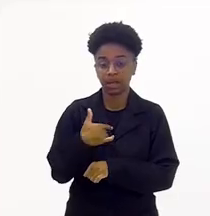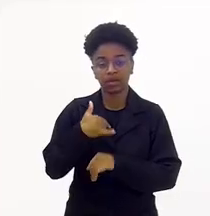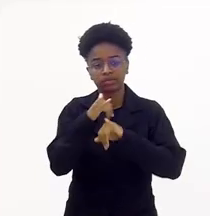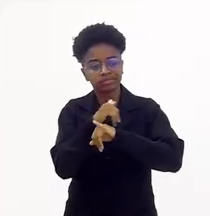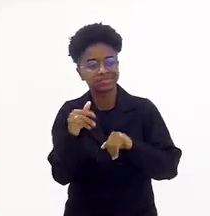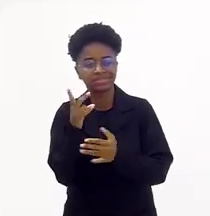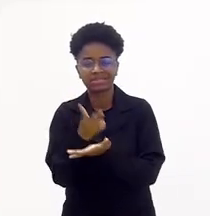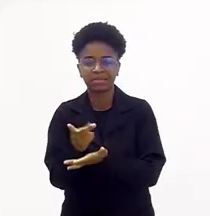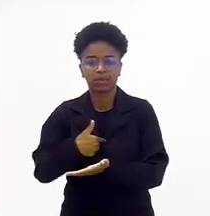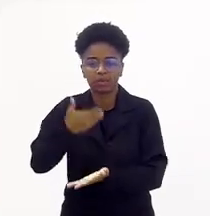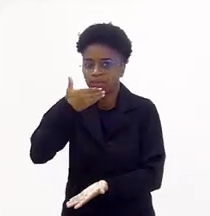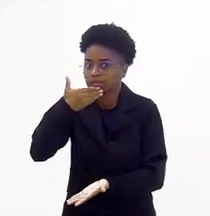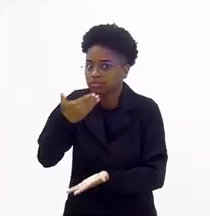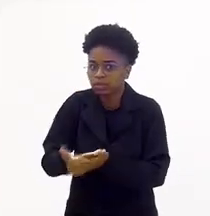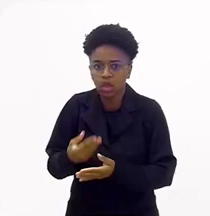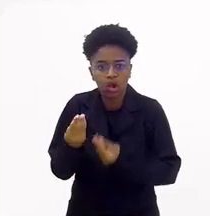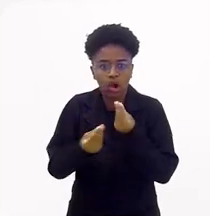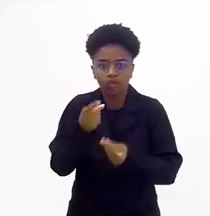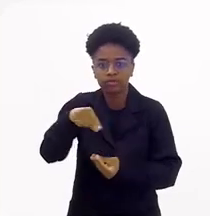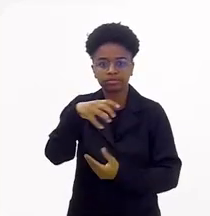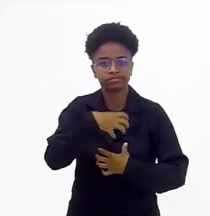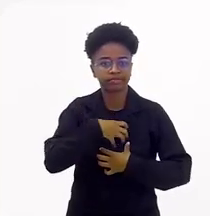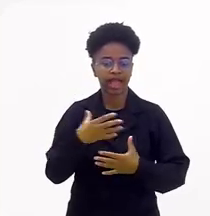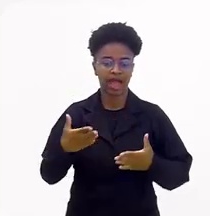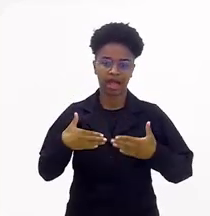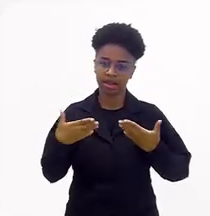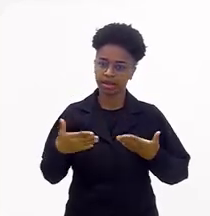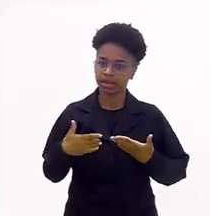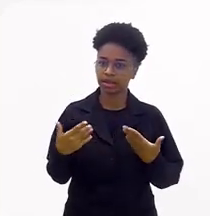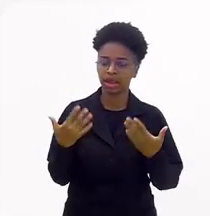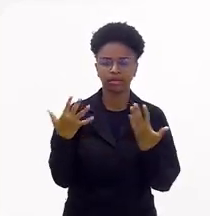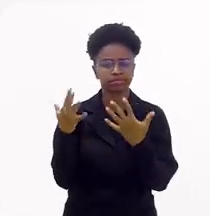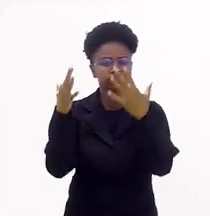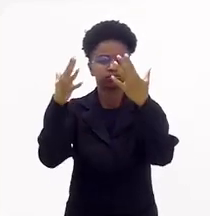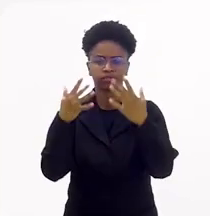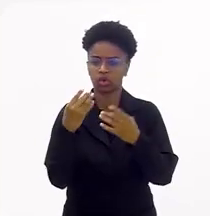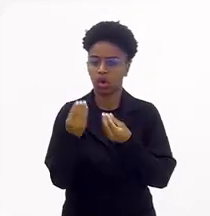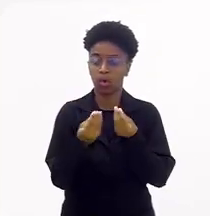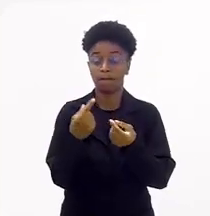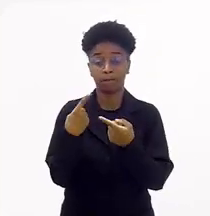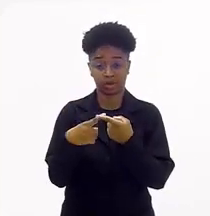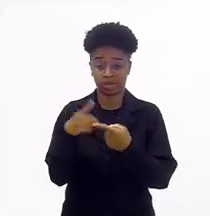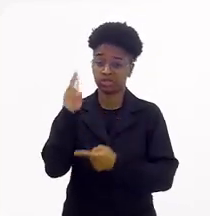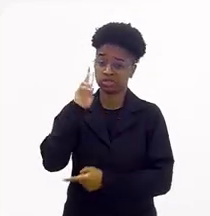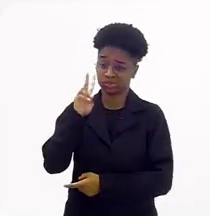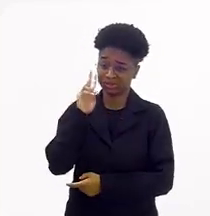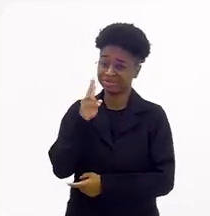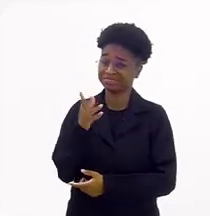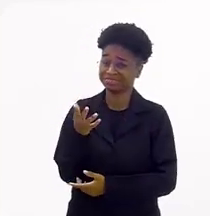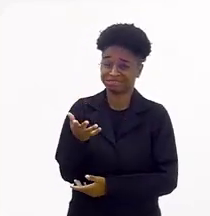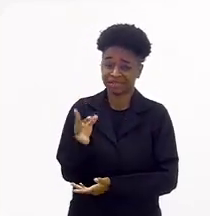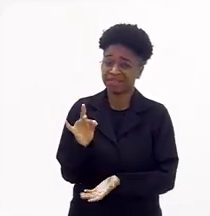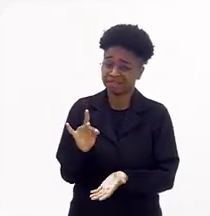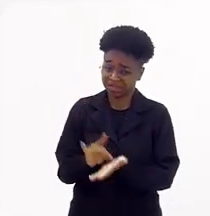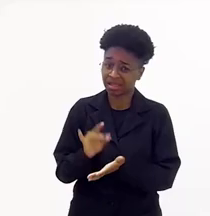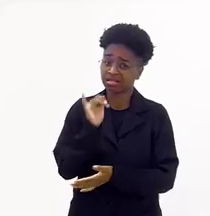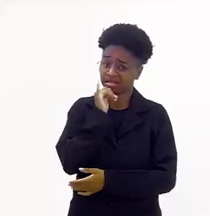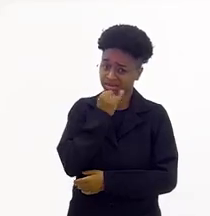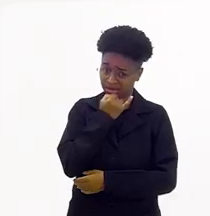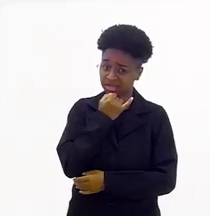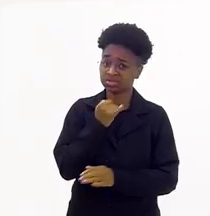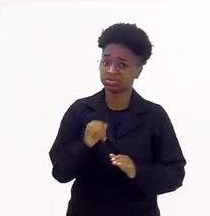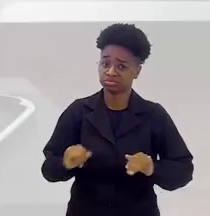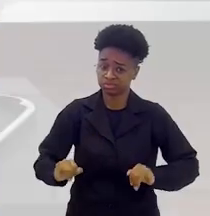Eu sempre digo para eles, eu fico espantada com essa alegria que vocês têm, com essas comemorações, porque é uma história